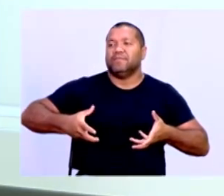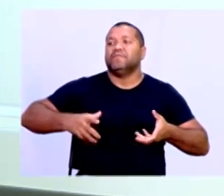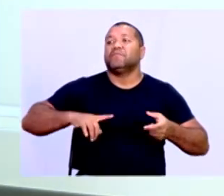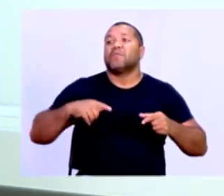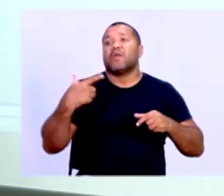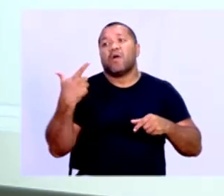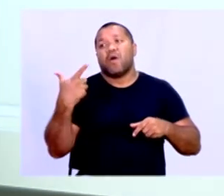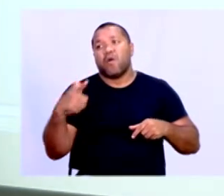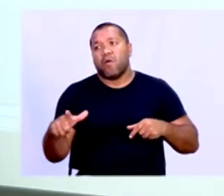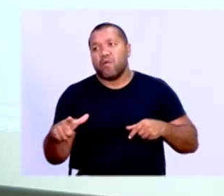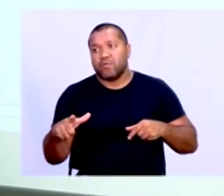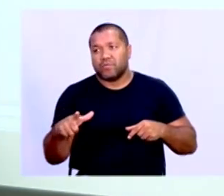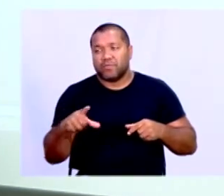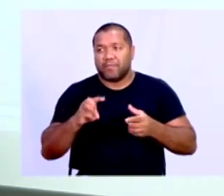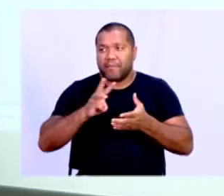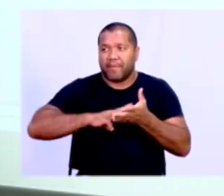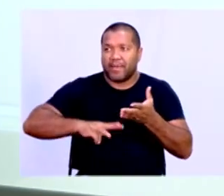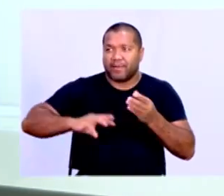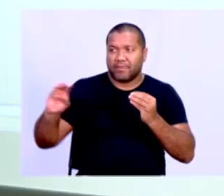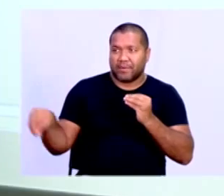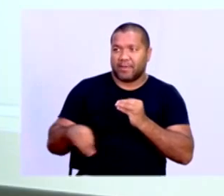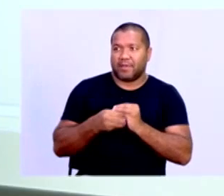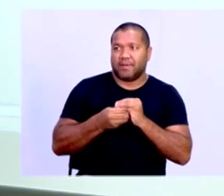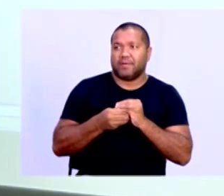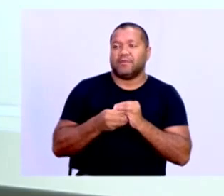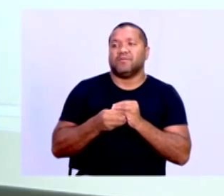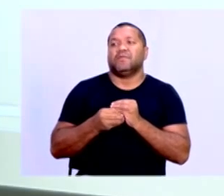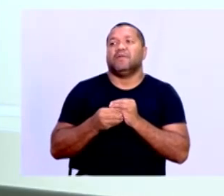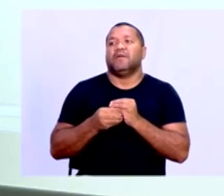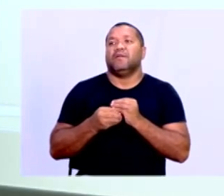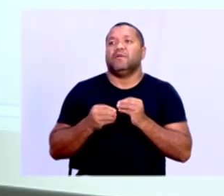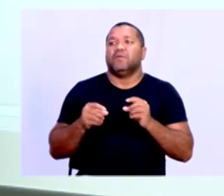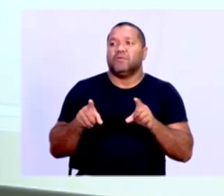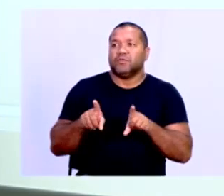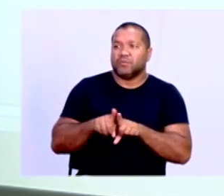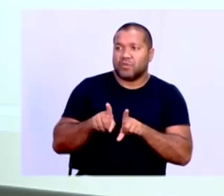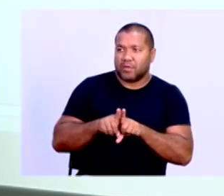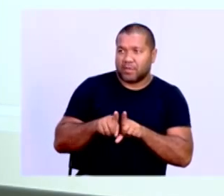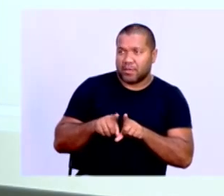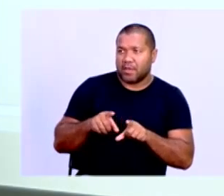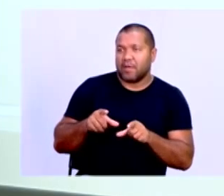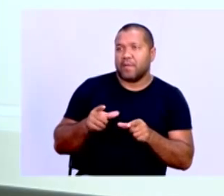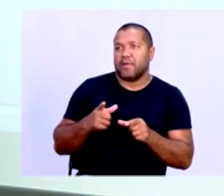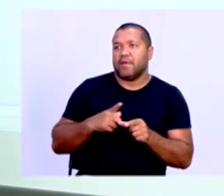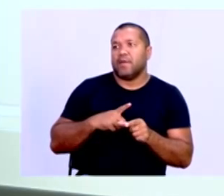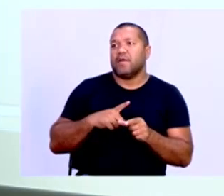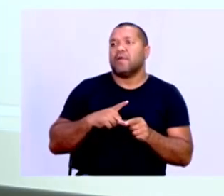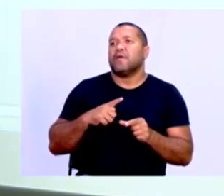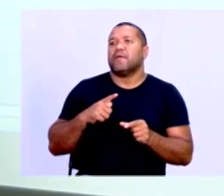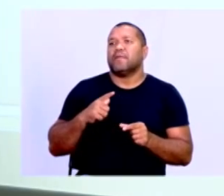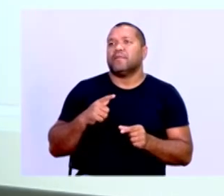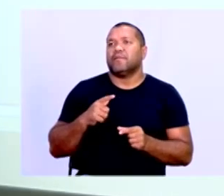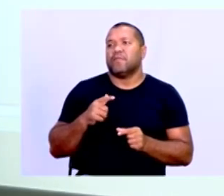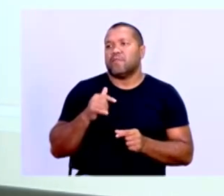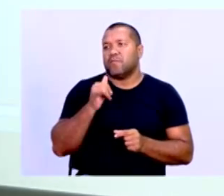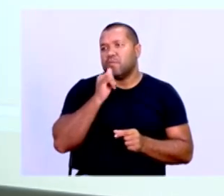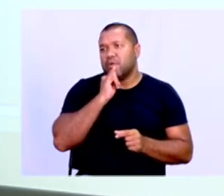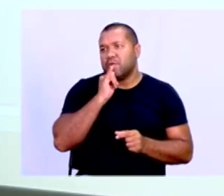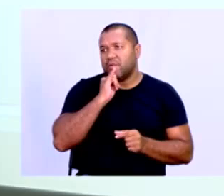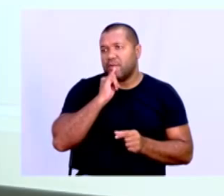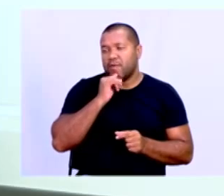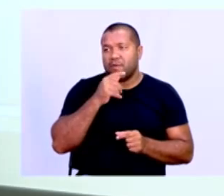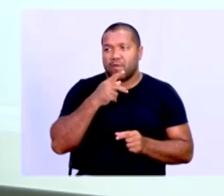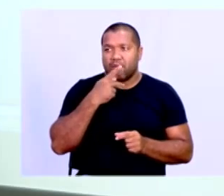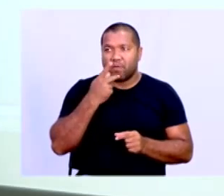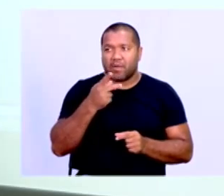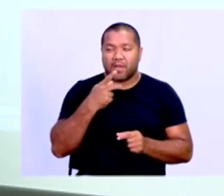outro método tarifa, porém eu quero que essa tarifa seja cobrada pela quantidade de carga